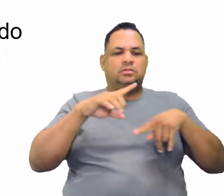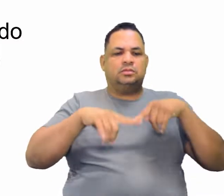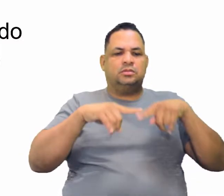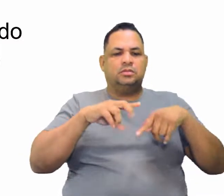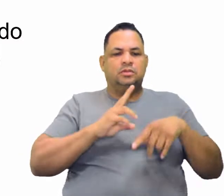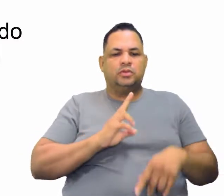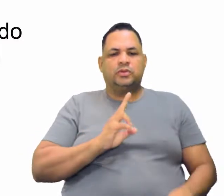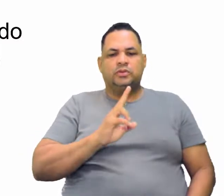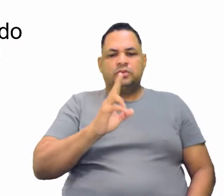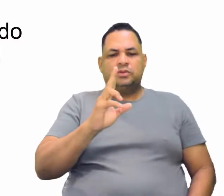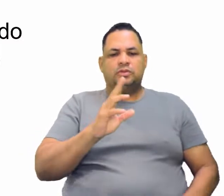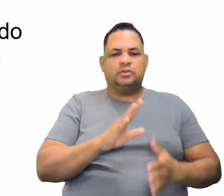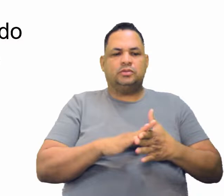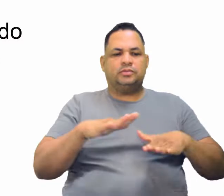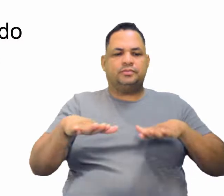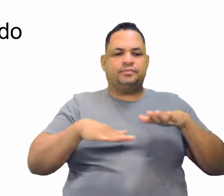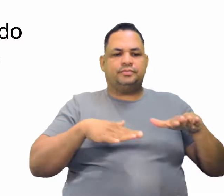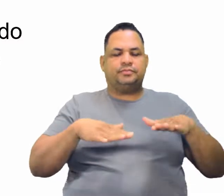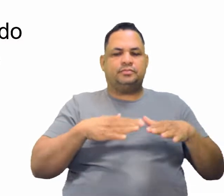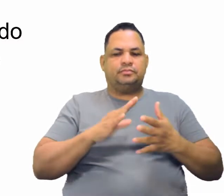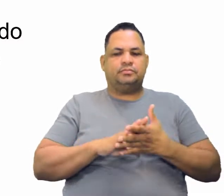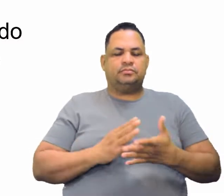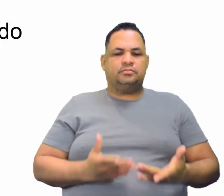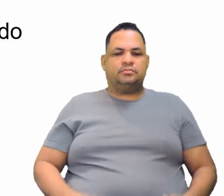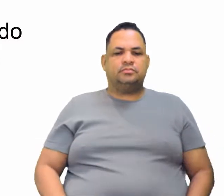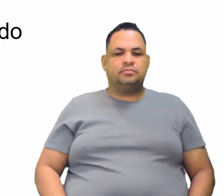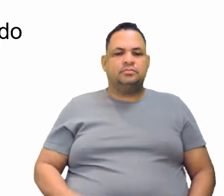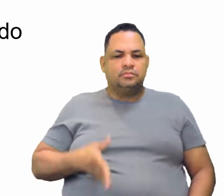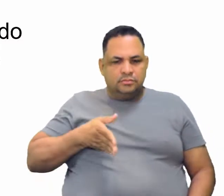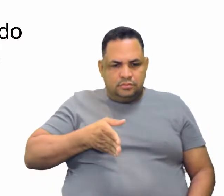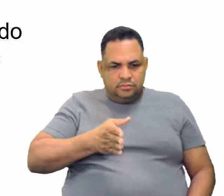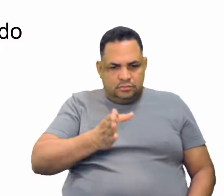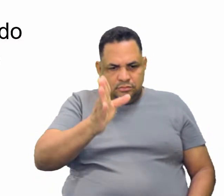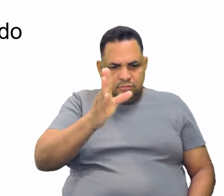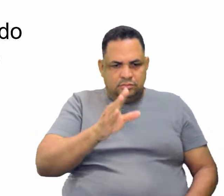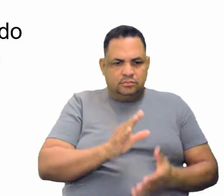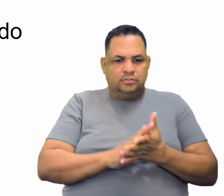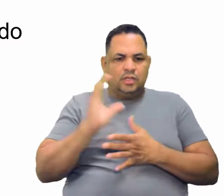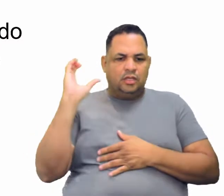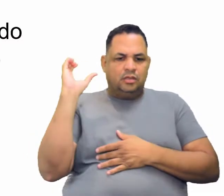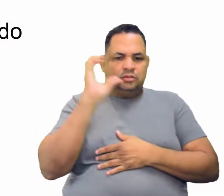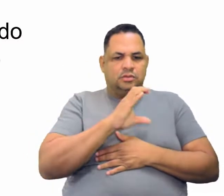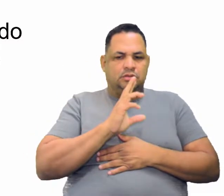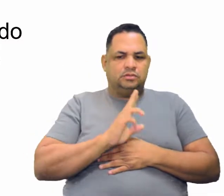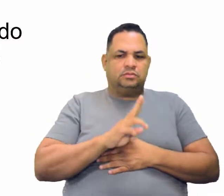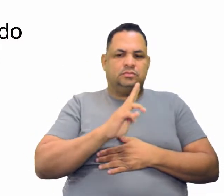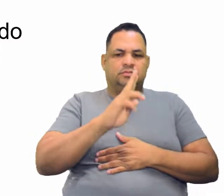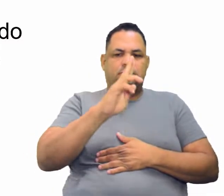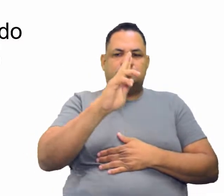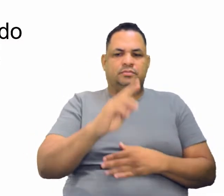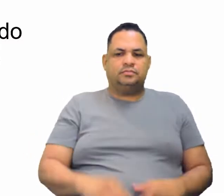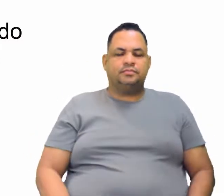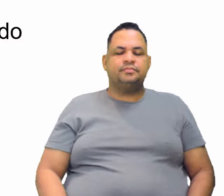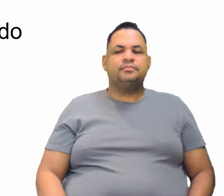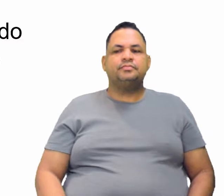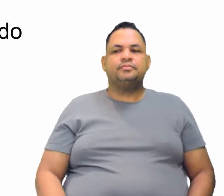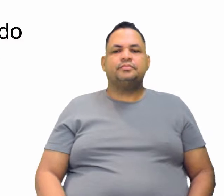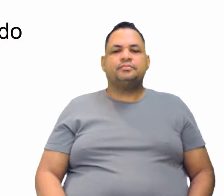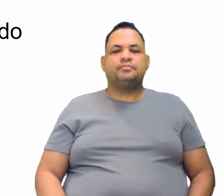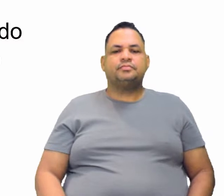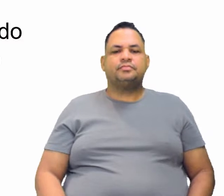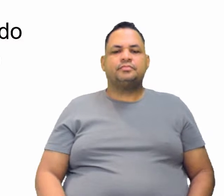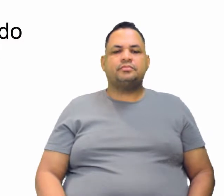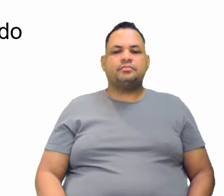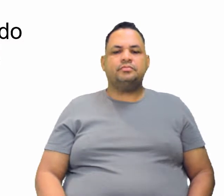corpo, ele continuará se movendo em linha reta com velocidade constante, tá certo?